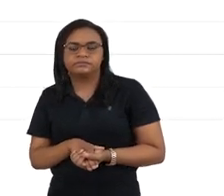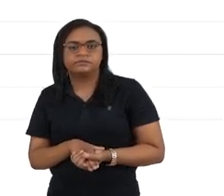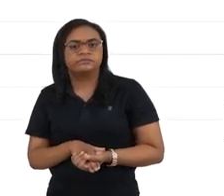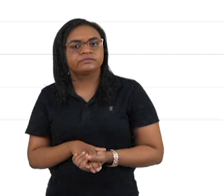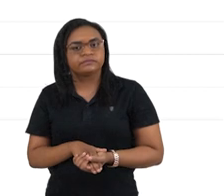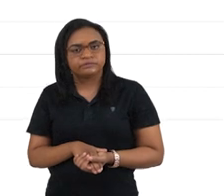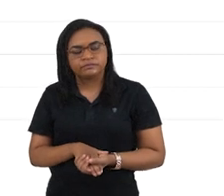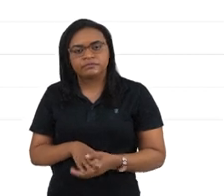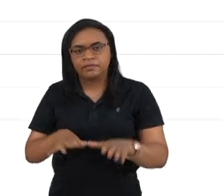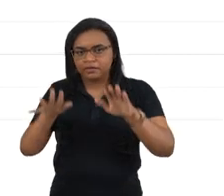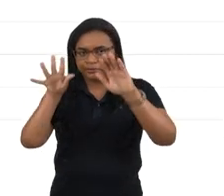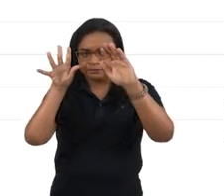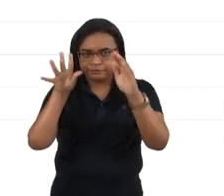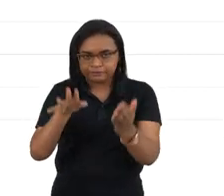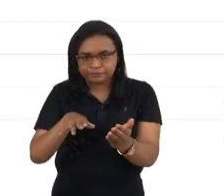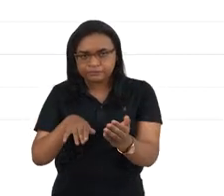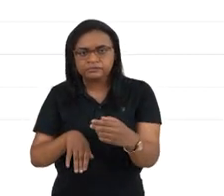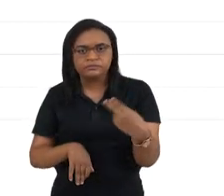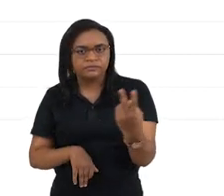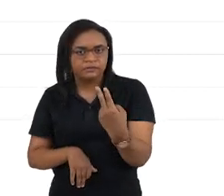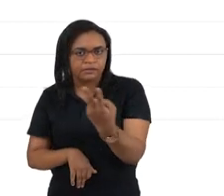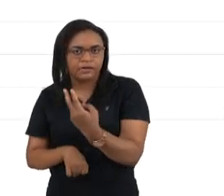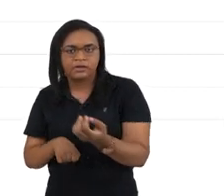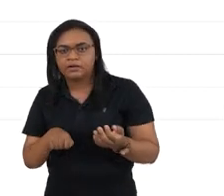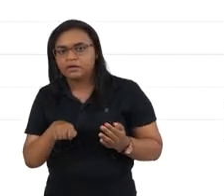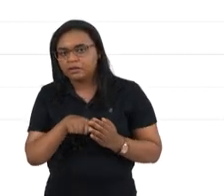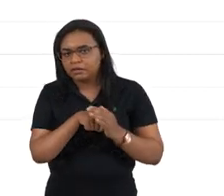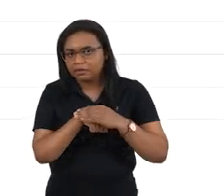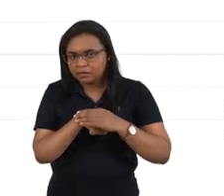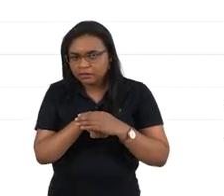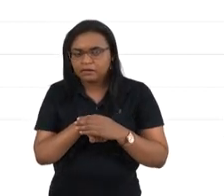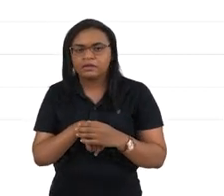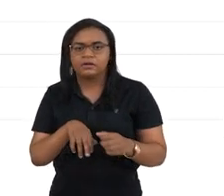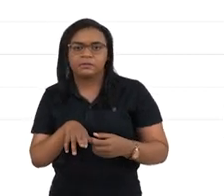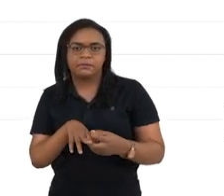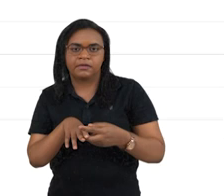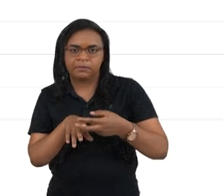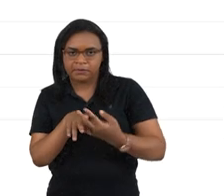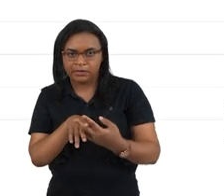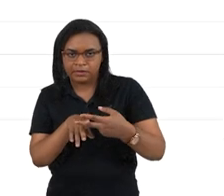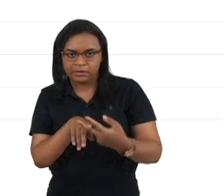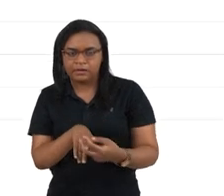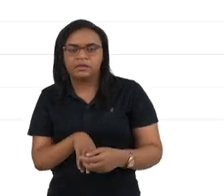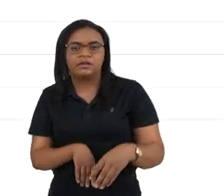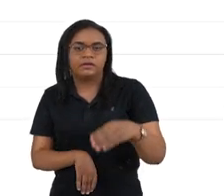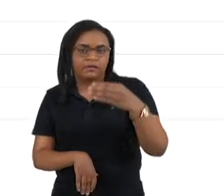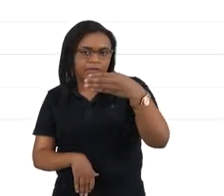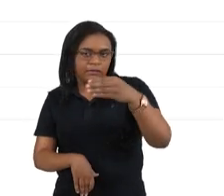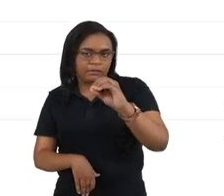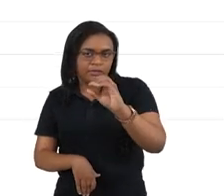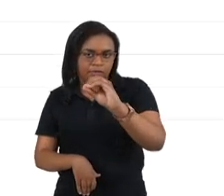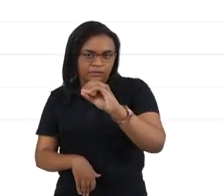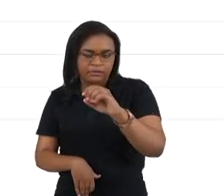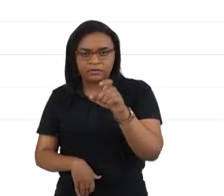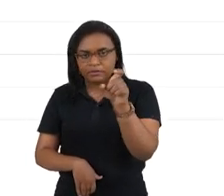Gente, ó, isolamos a variável que tem a grandeza desconhecida, peças, a gente já bota até aqui, ó, 400 e